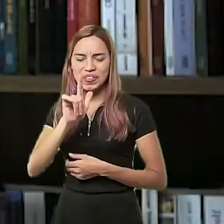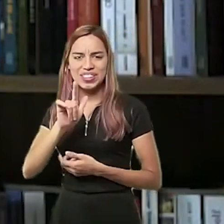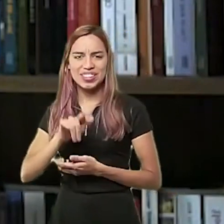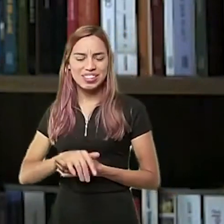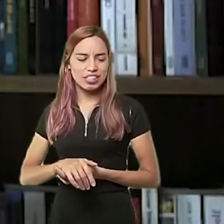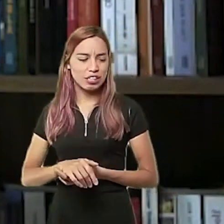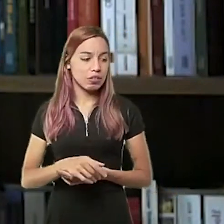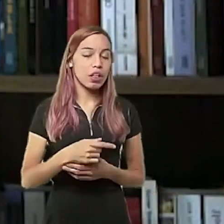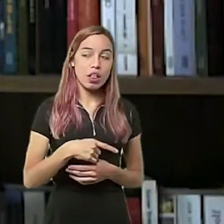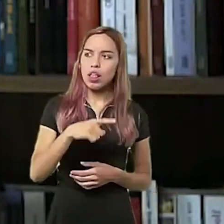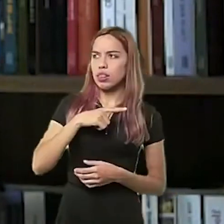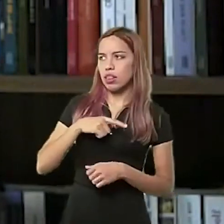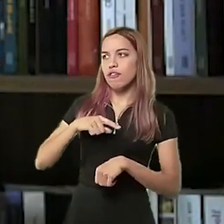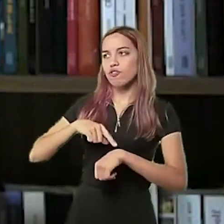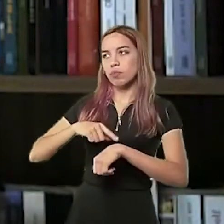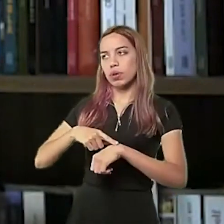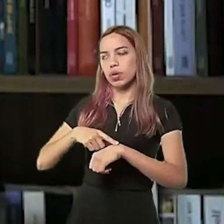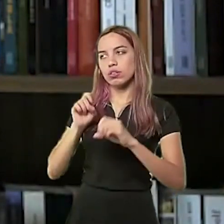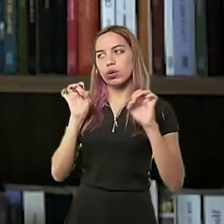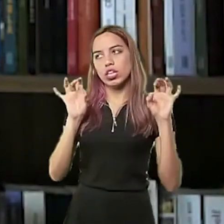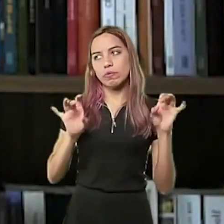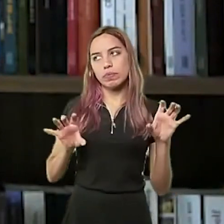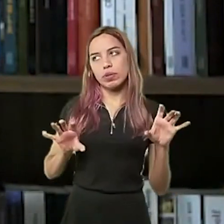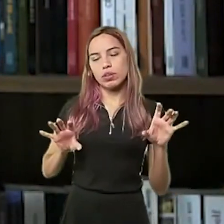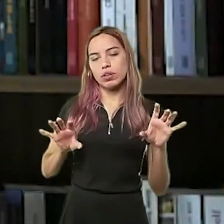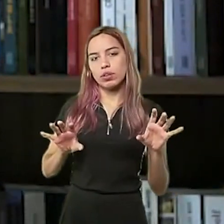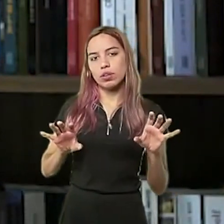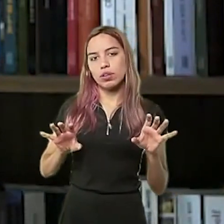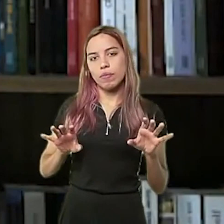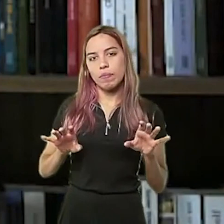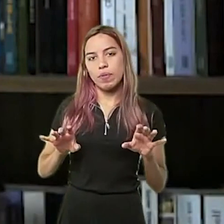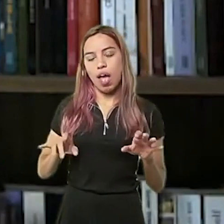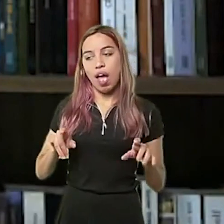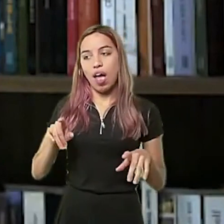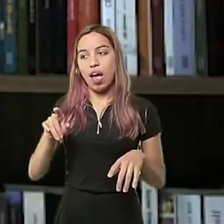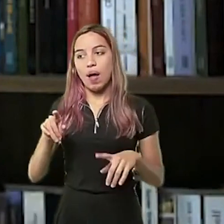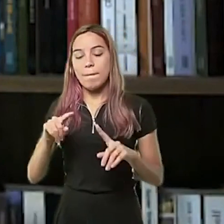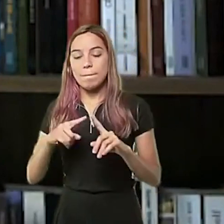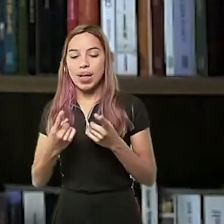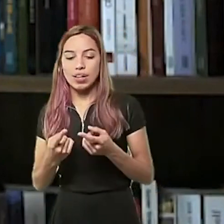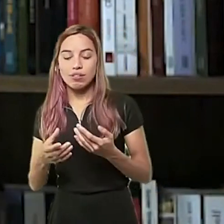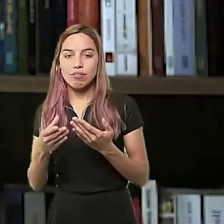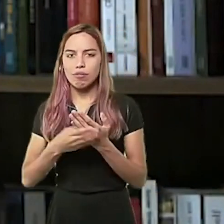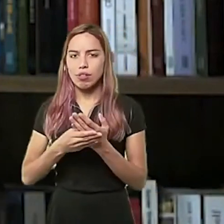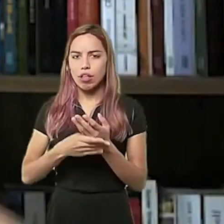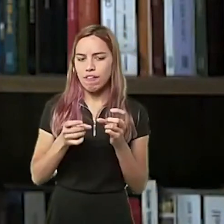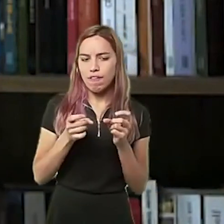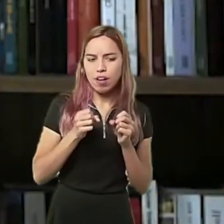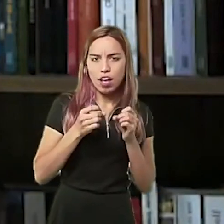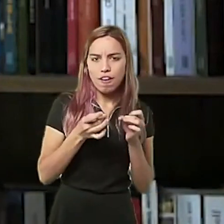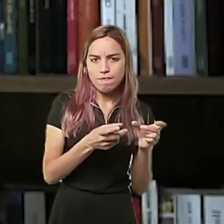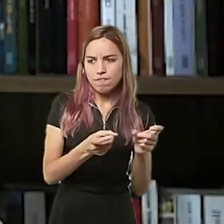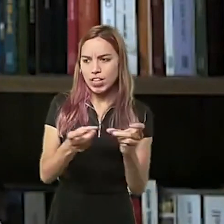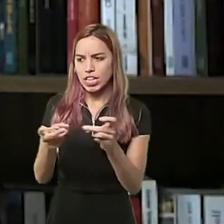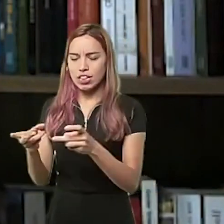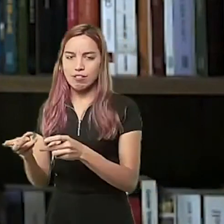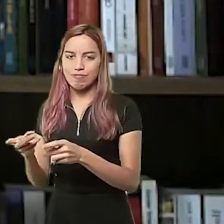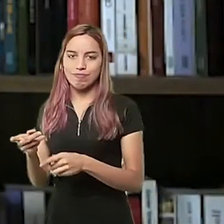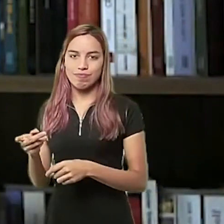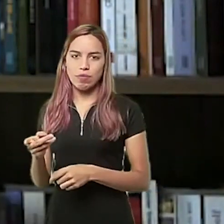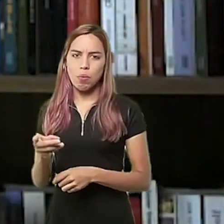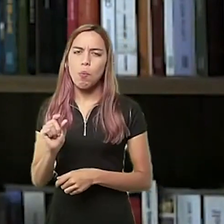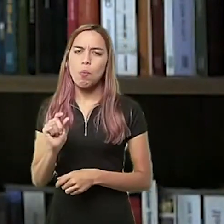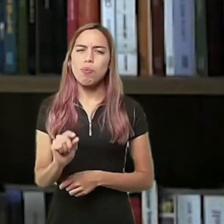que foi especial, mas ainda assim não era um livro muito vendido, né? E aí o livro foi publicado no Brasil, pouco a pouco